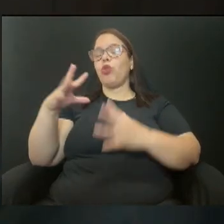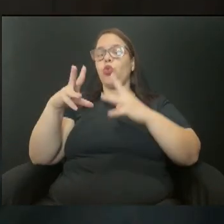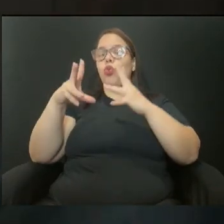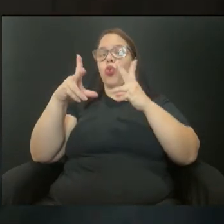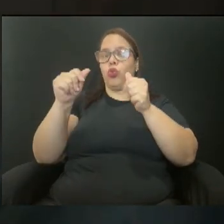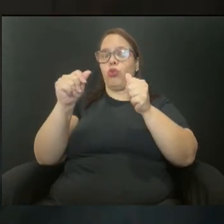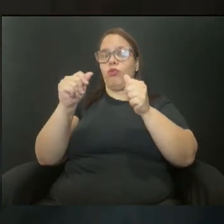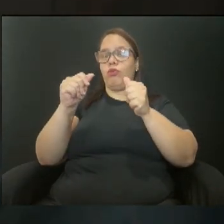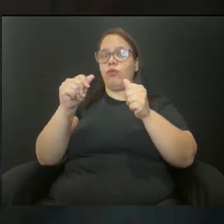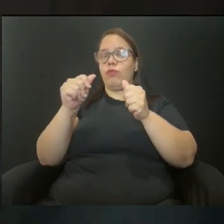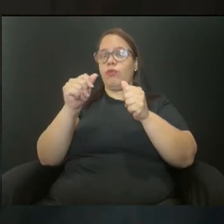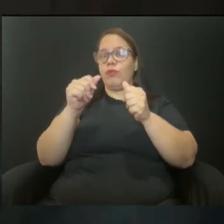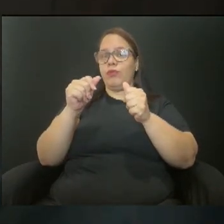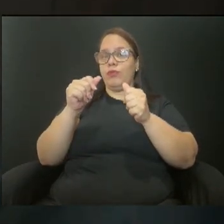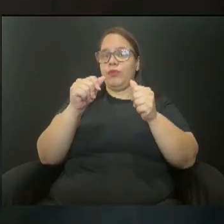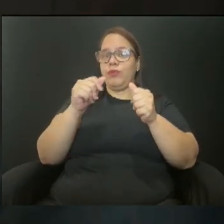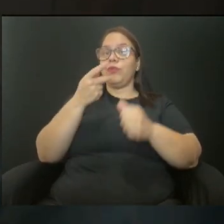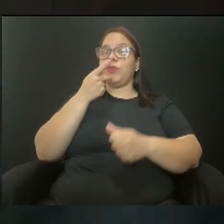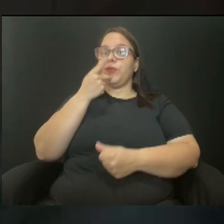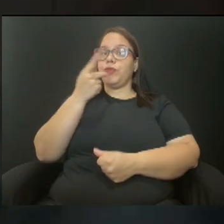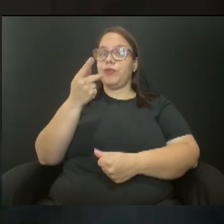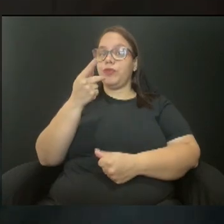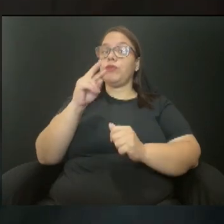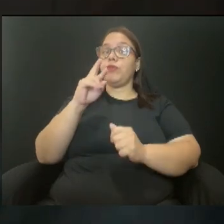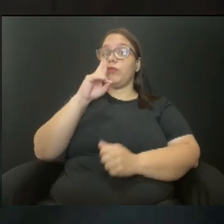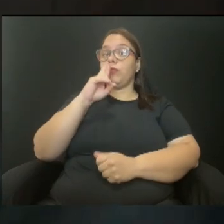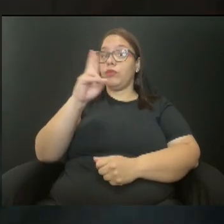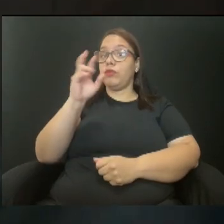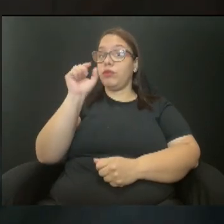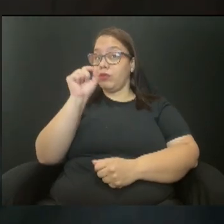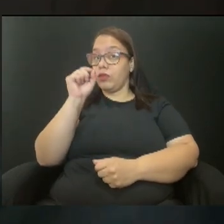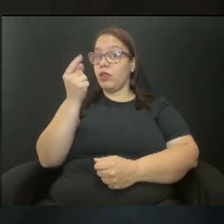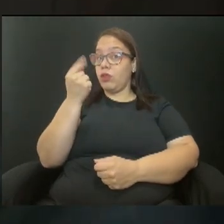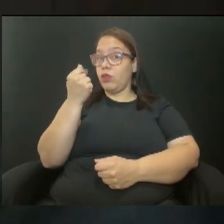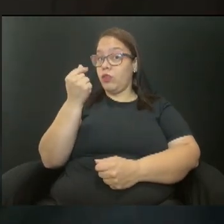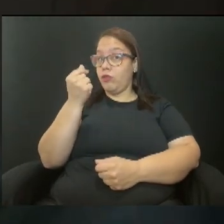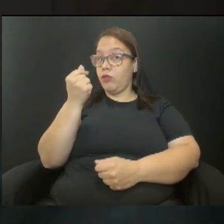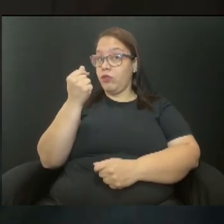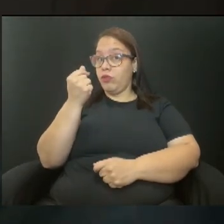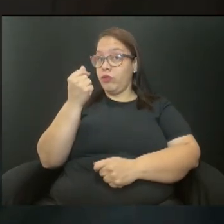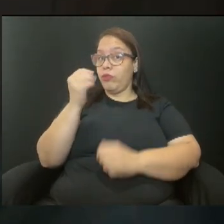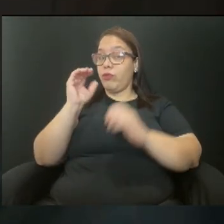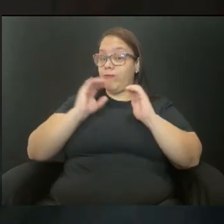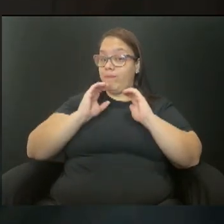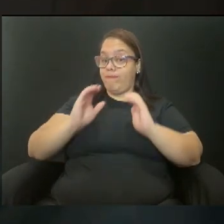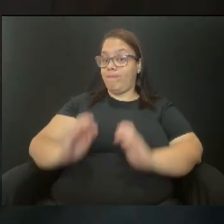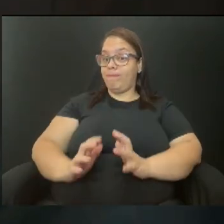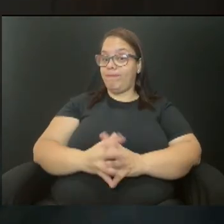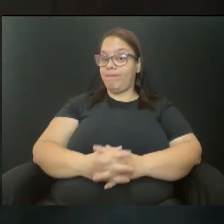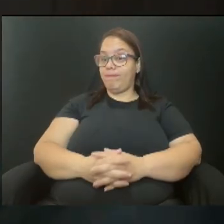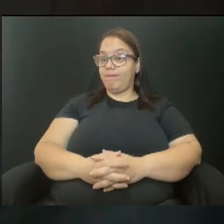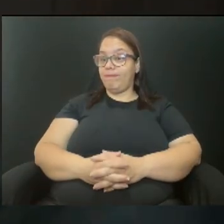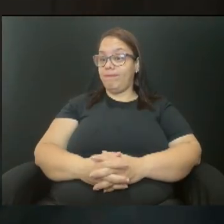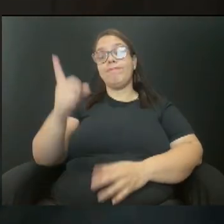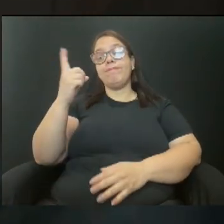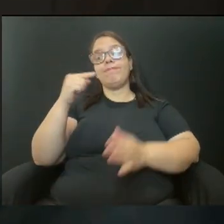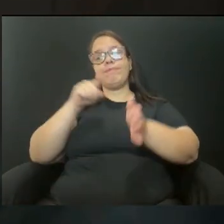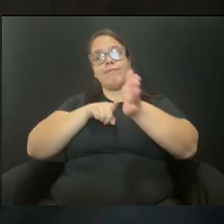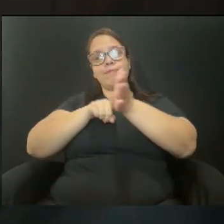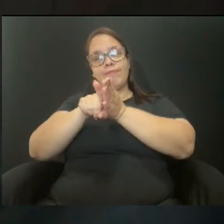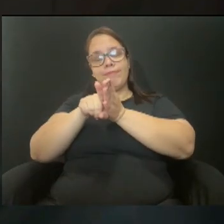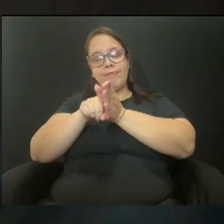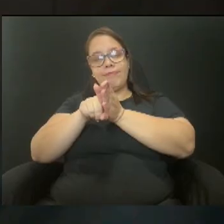quando dizem a respeito de dinheiro, quanto de comportamento, né. Vamos a mais uma pergunta do nosso